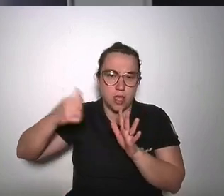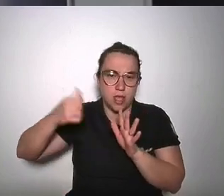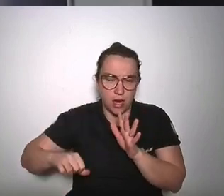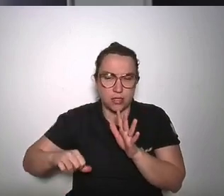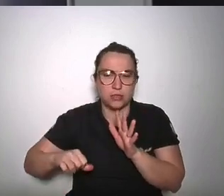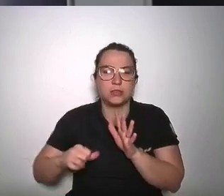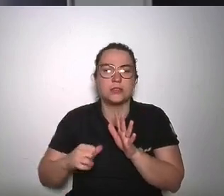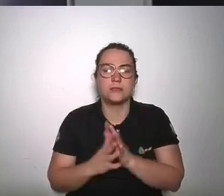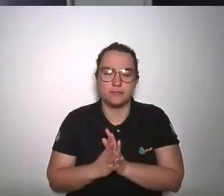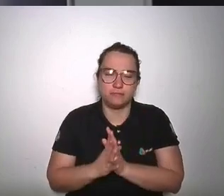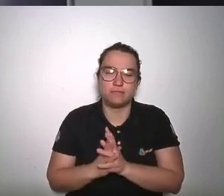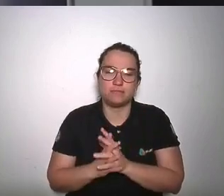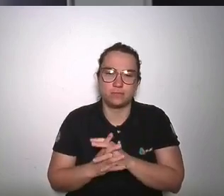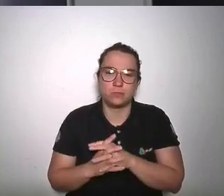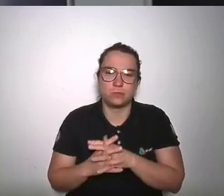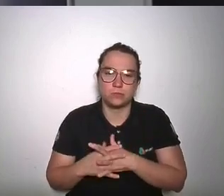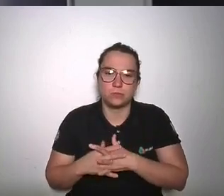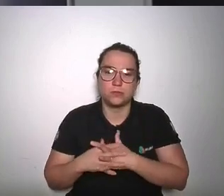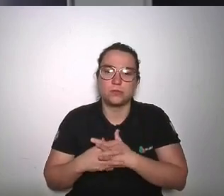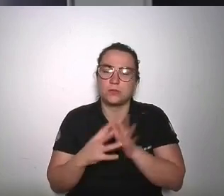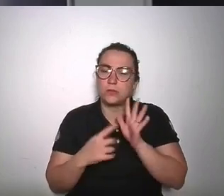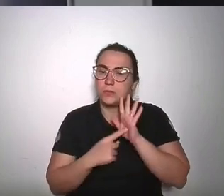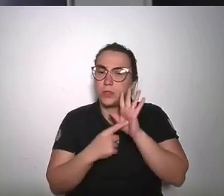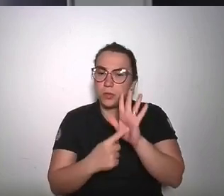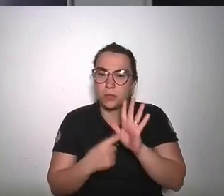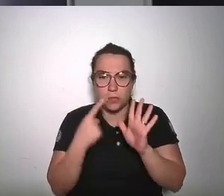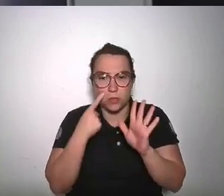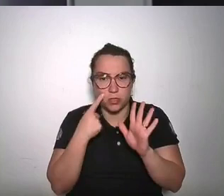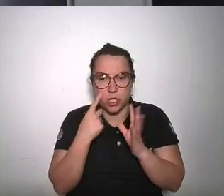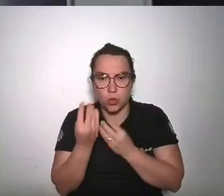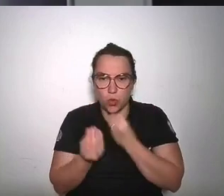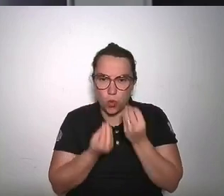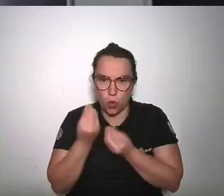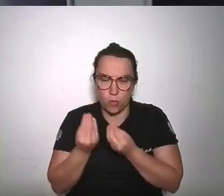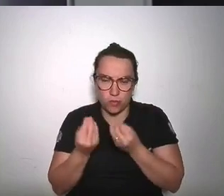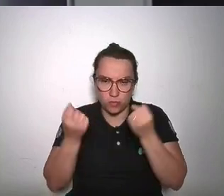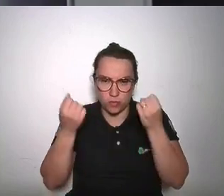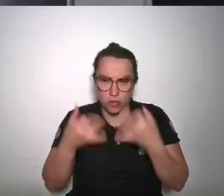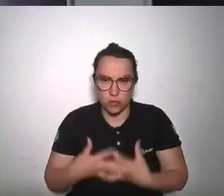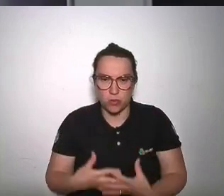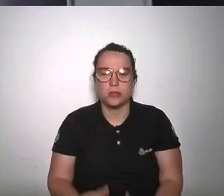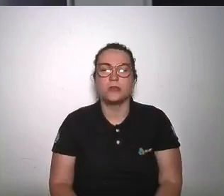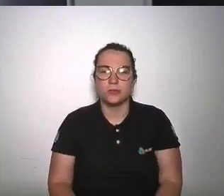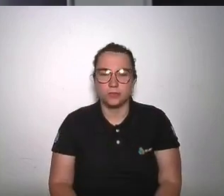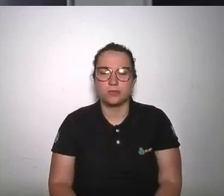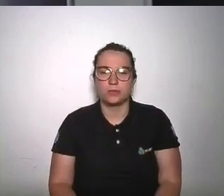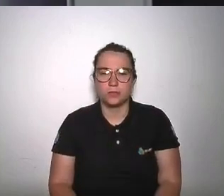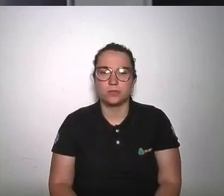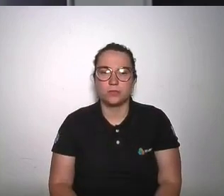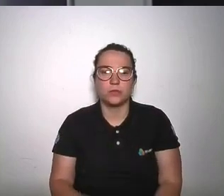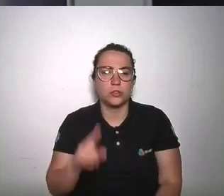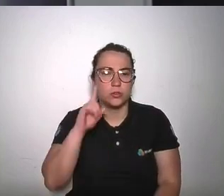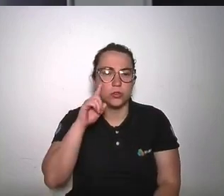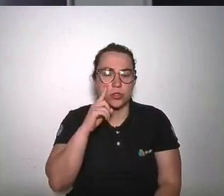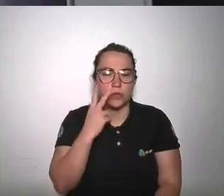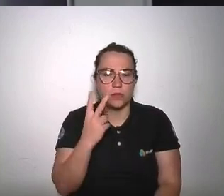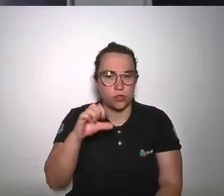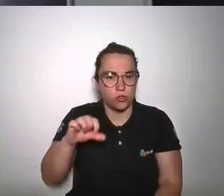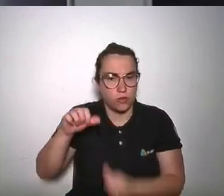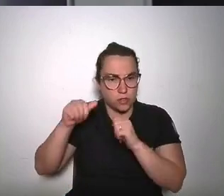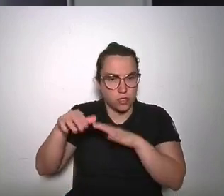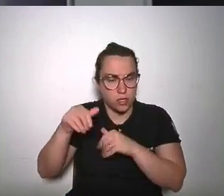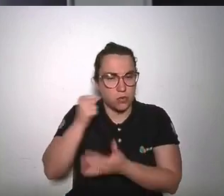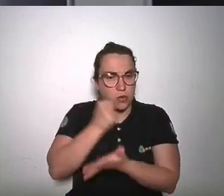para mostrar, e como a gente falou lá nas telas, está aí. Dia 29 de setembro, a gente